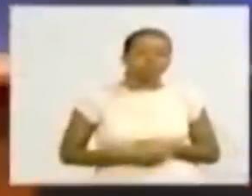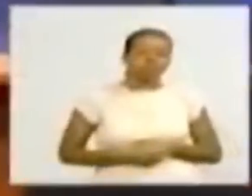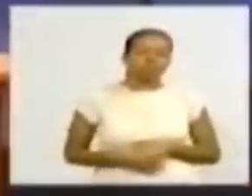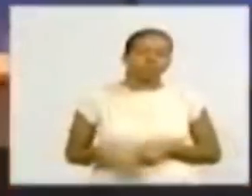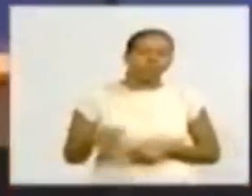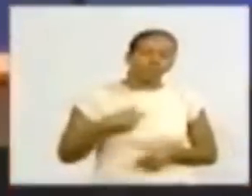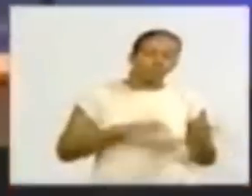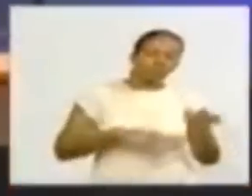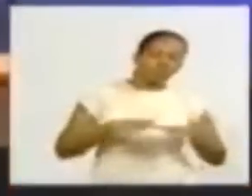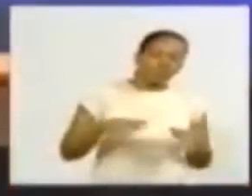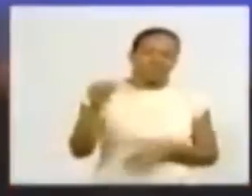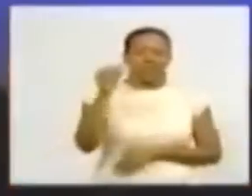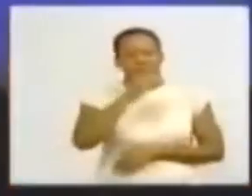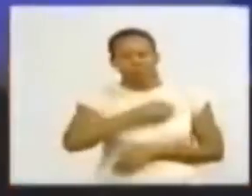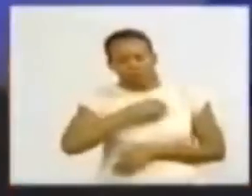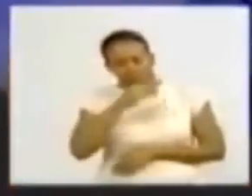apesar das minhas quedas,